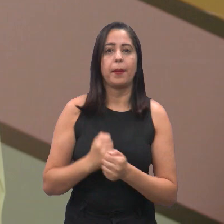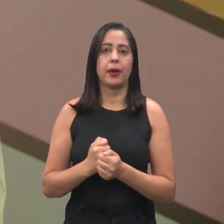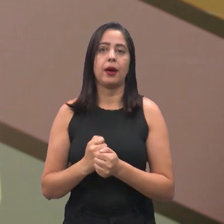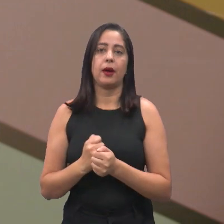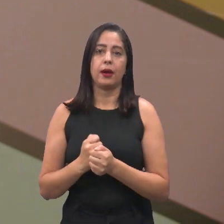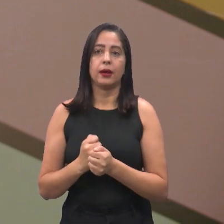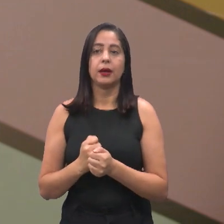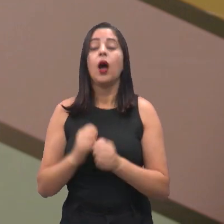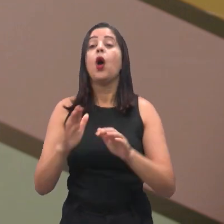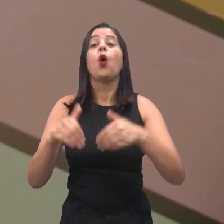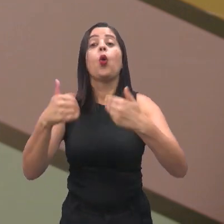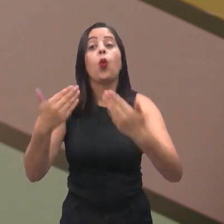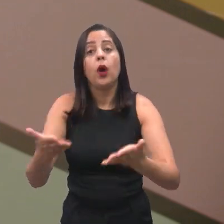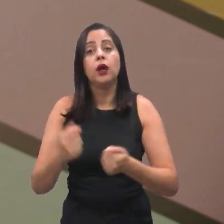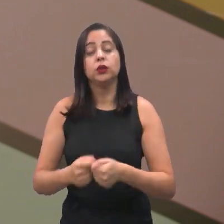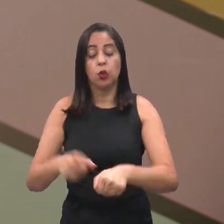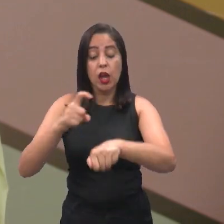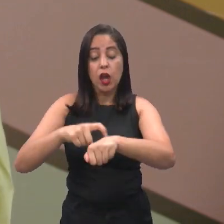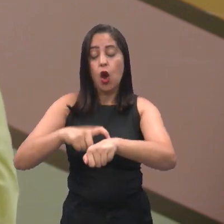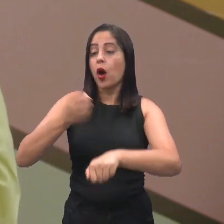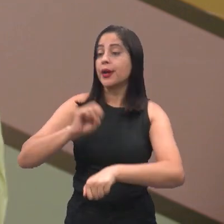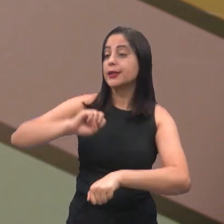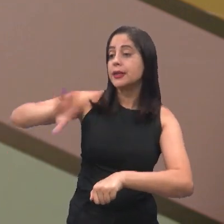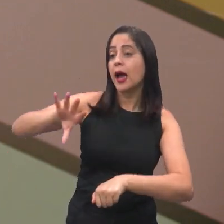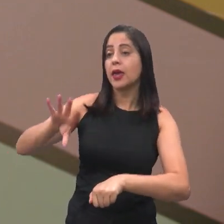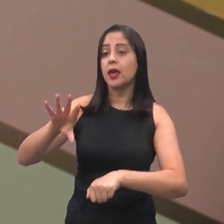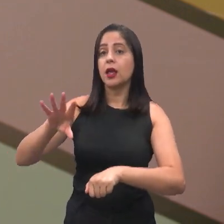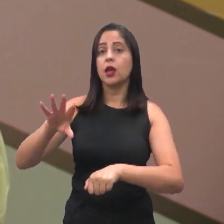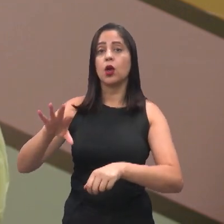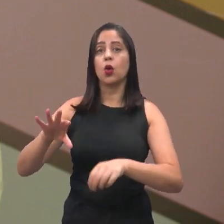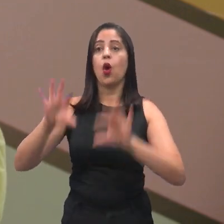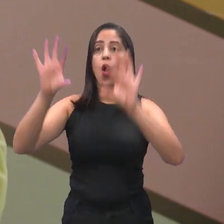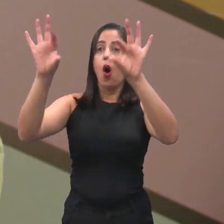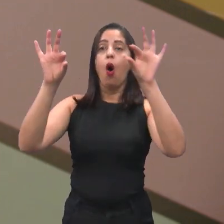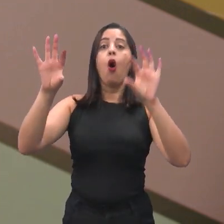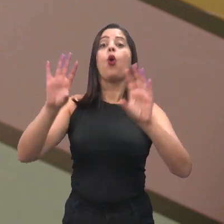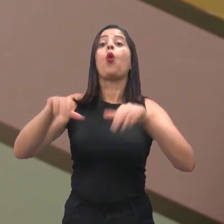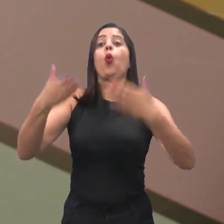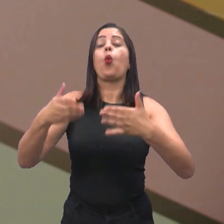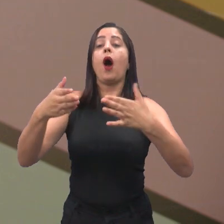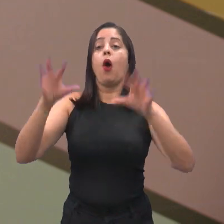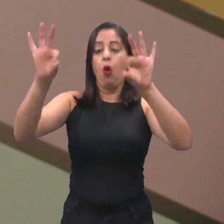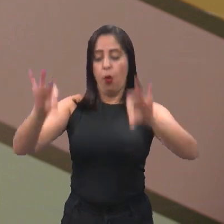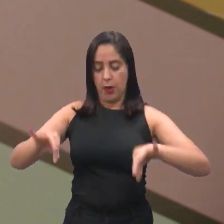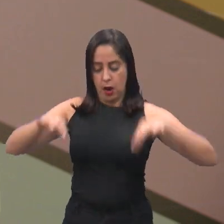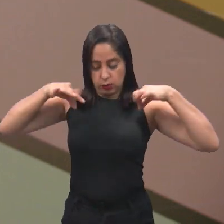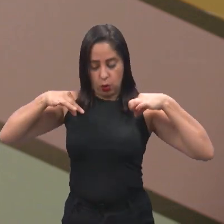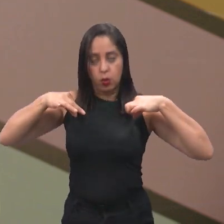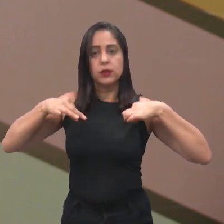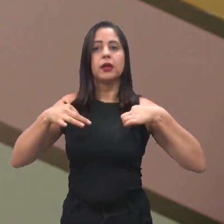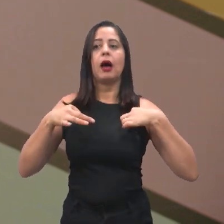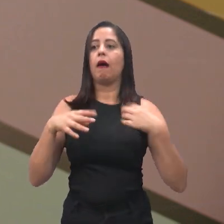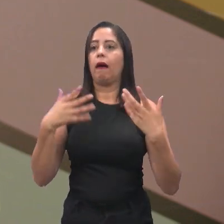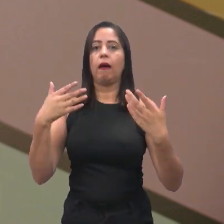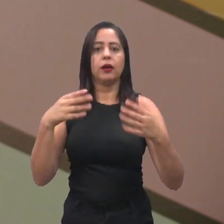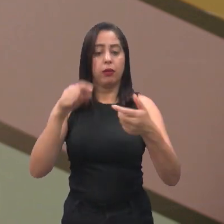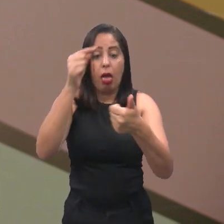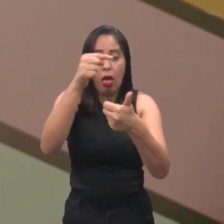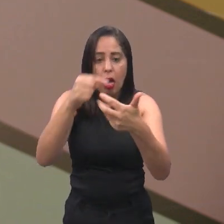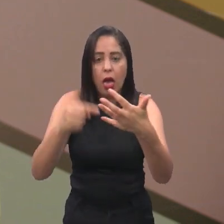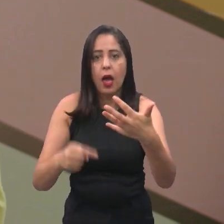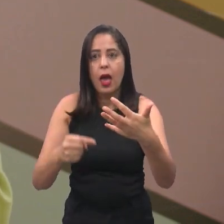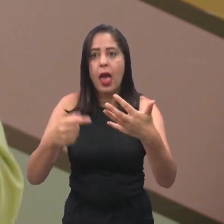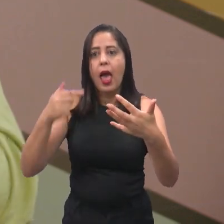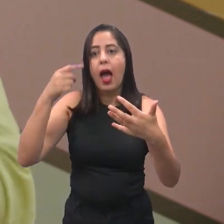feito, quando, que horas eu vou sair, o que vai vestir, se está lavado, se não está. Então, essa gestão mental, ela é um dos fatores para